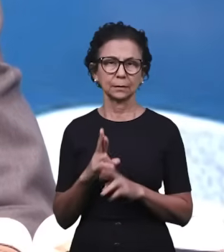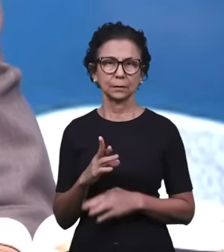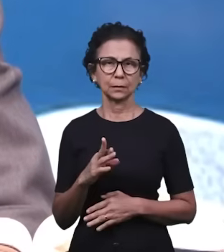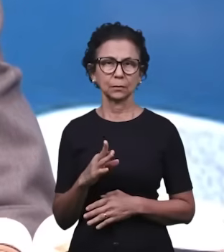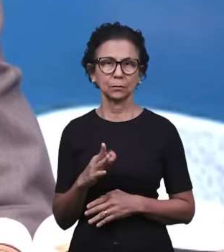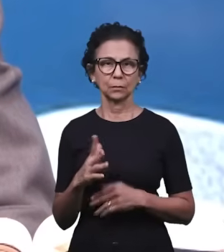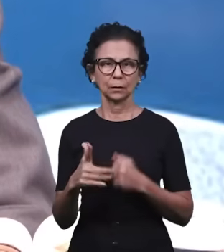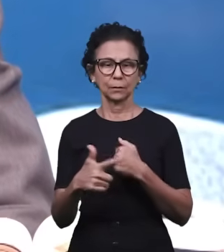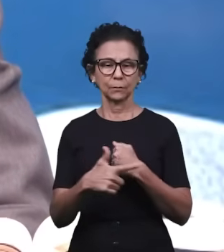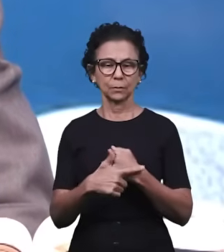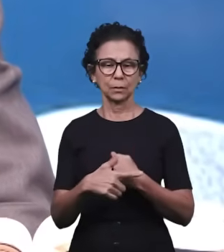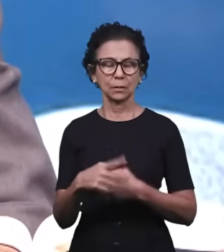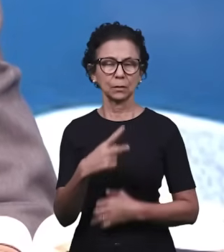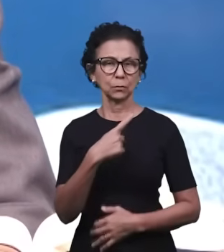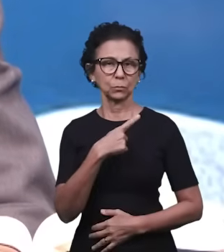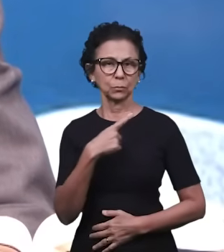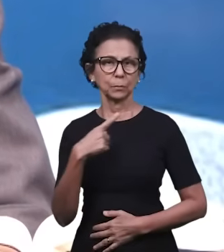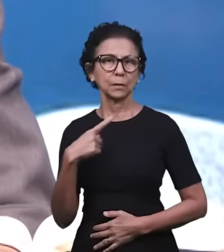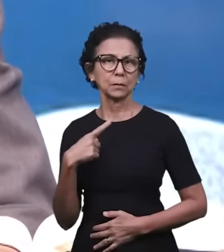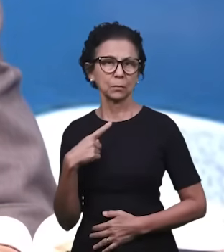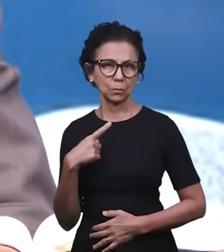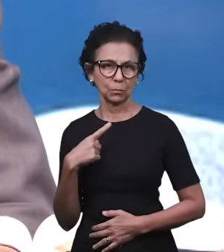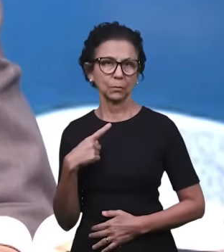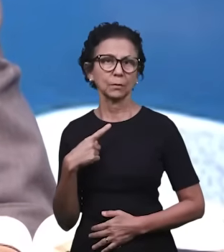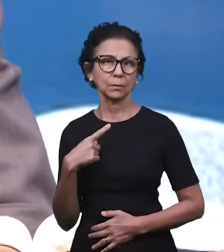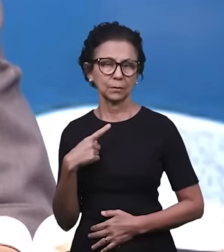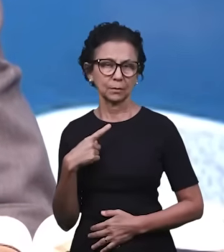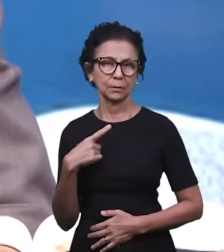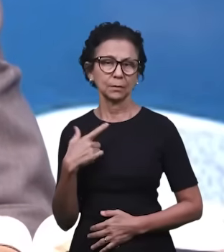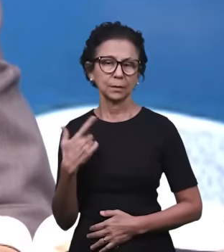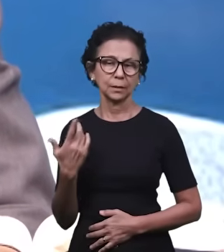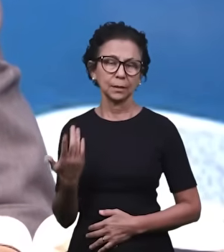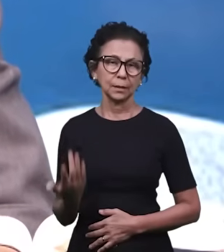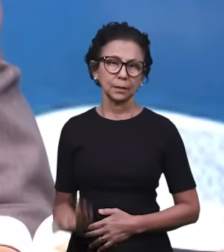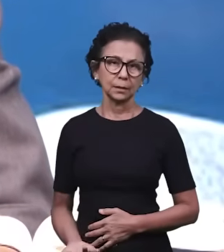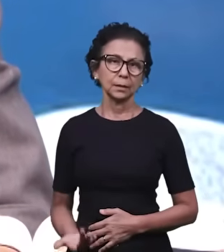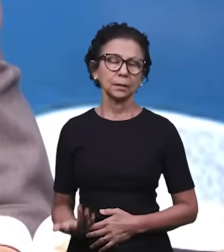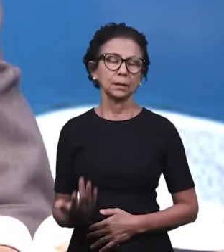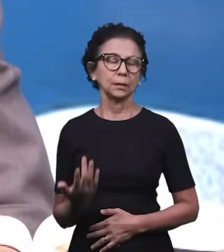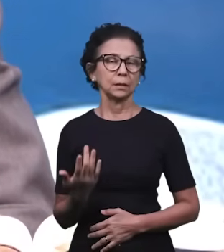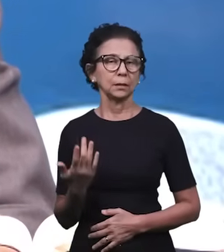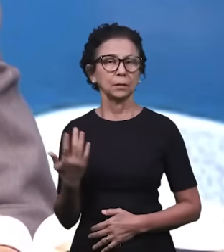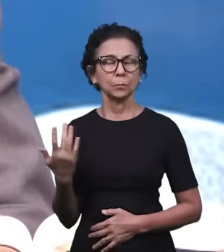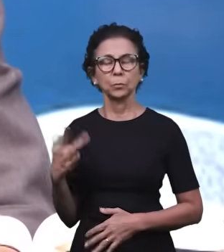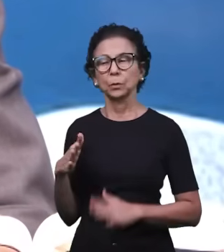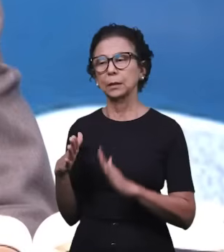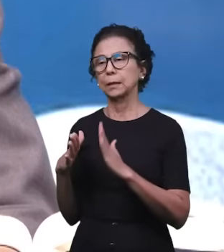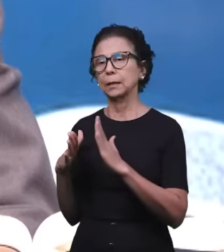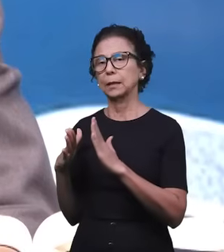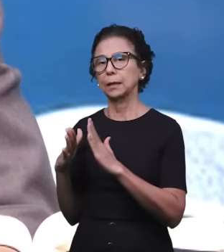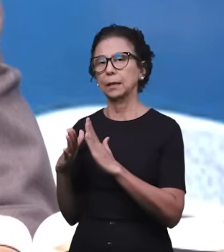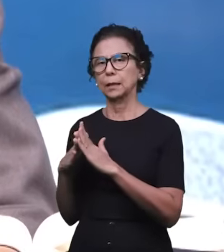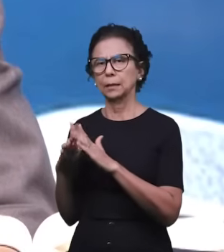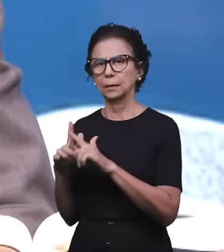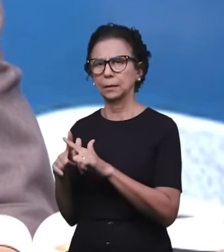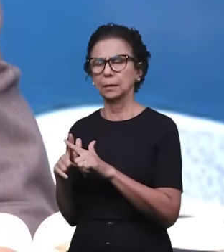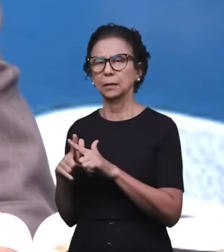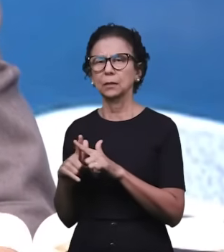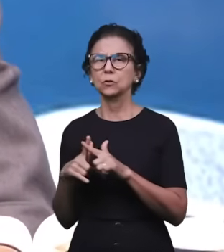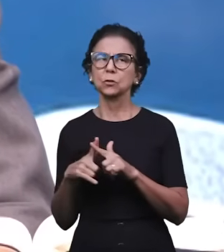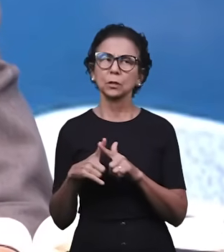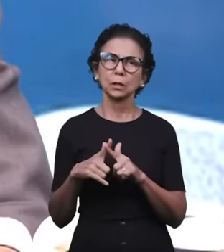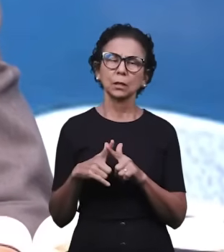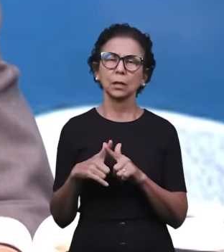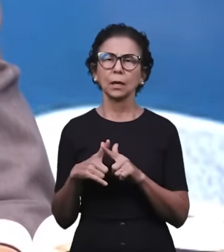é um ponto muito fundamental que a igreja quer ver a postura, como é a postura de um diácono em